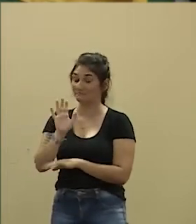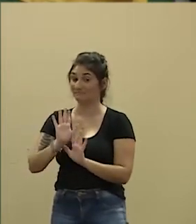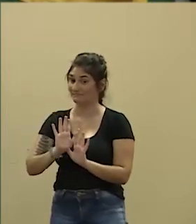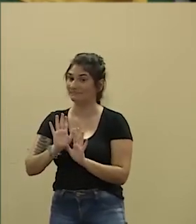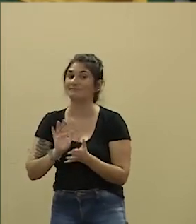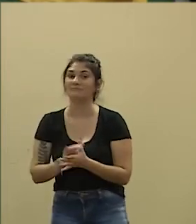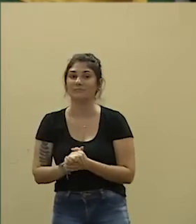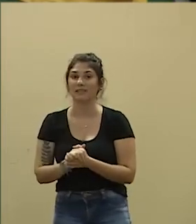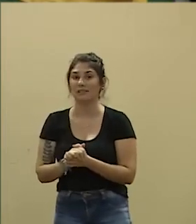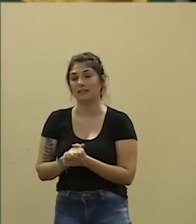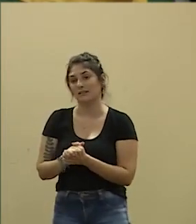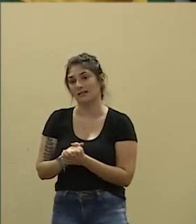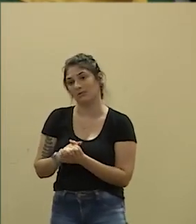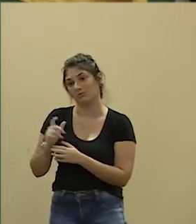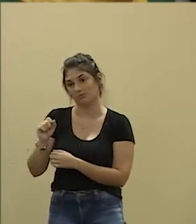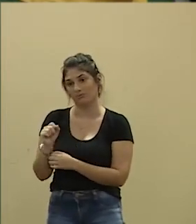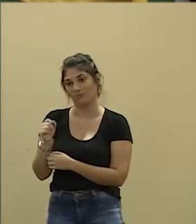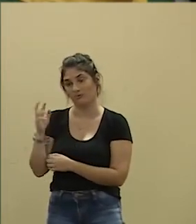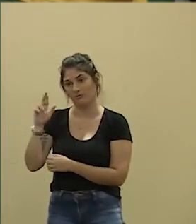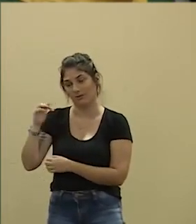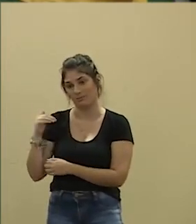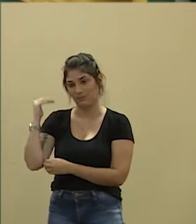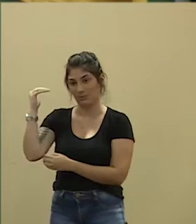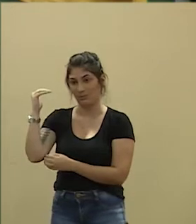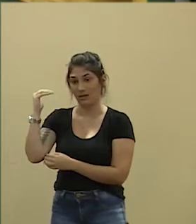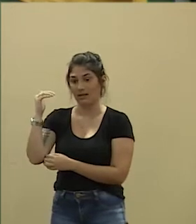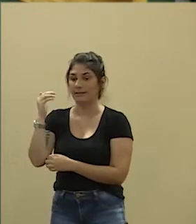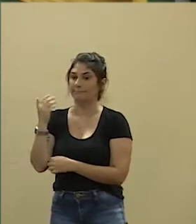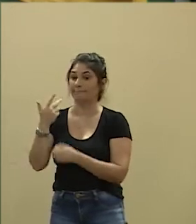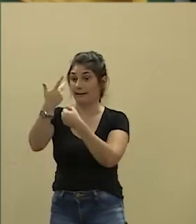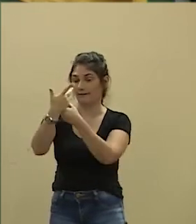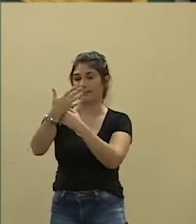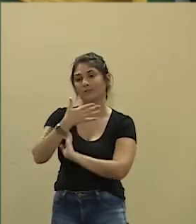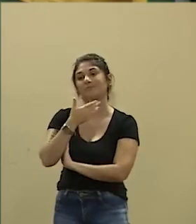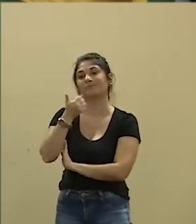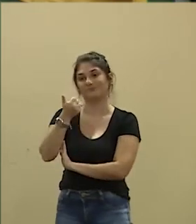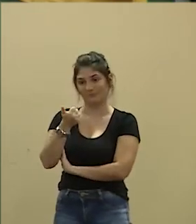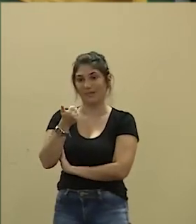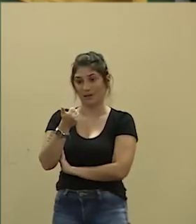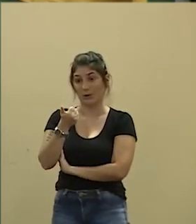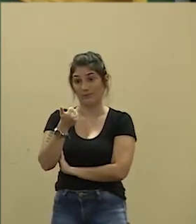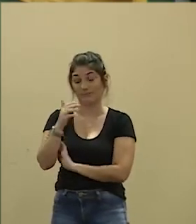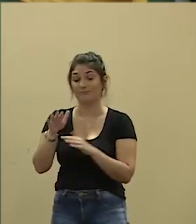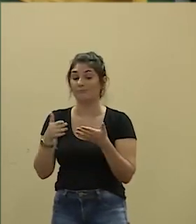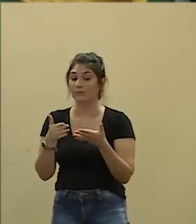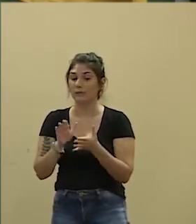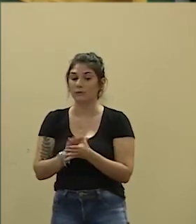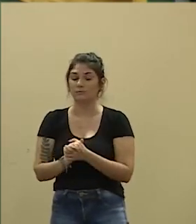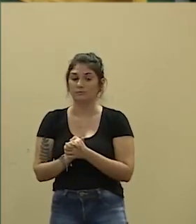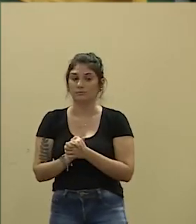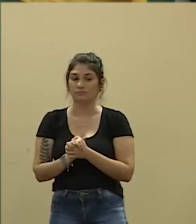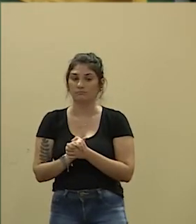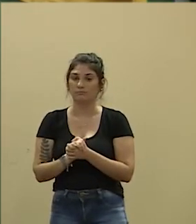existem costumam ter uma qualidade visual um pouco melhor né na parte do vídeo mas enfim até não muito boa não muito